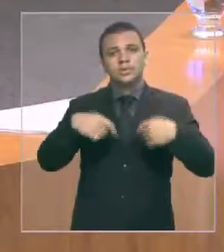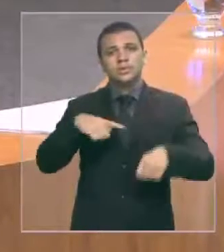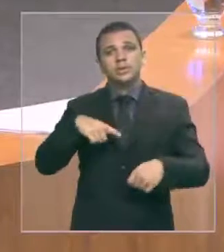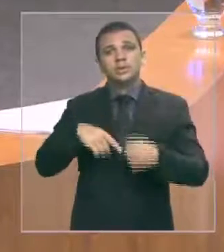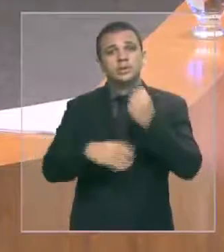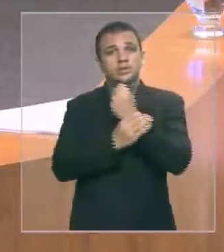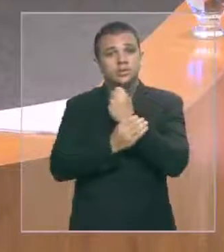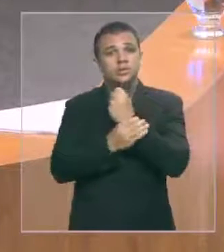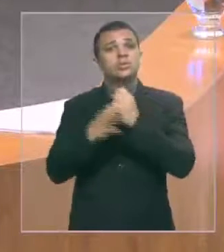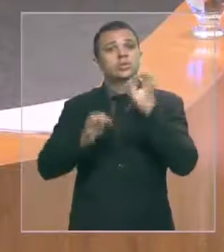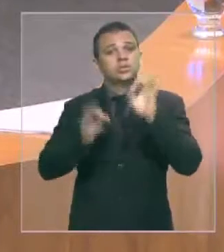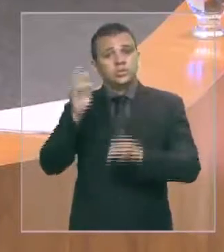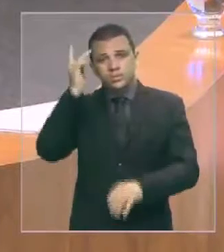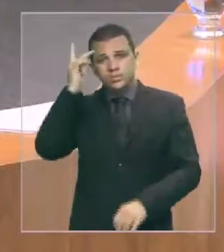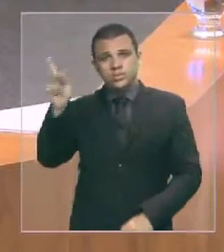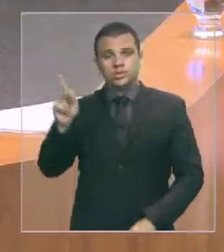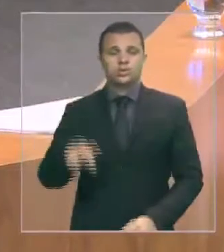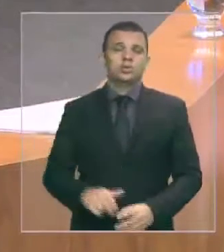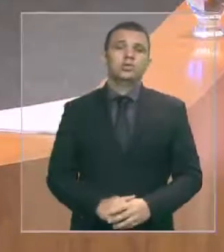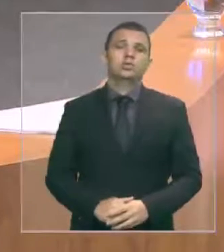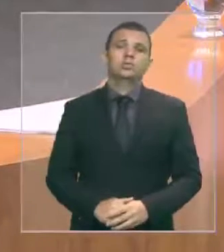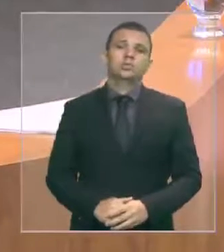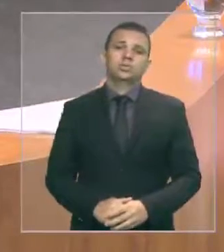segurança jurídica para eles?